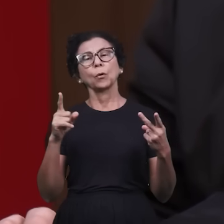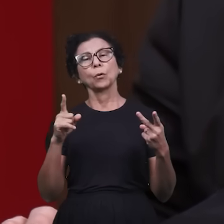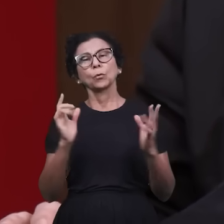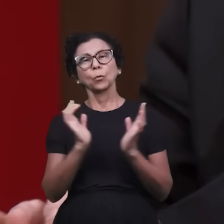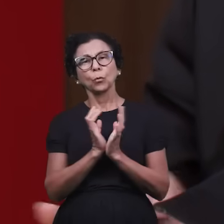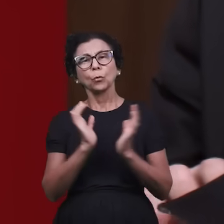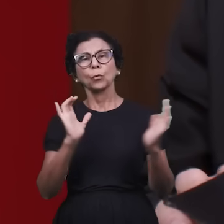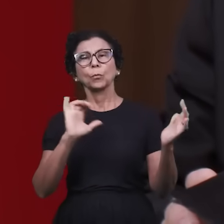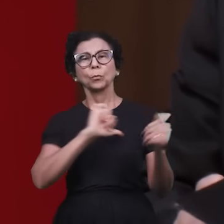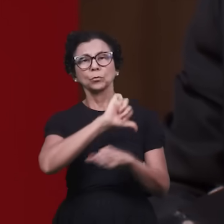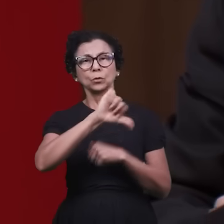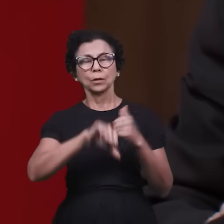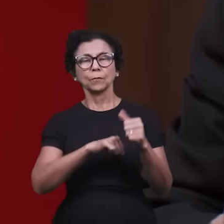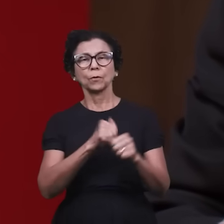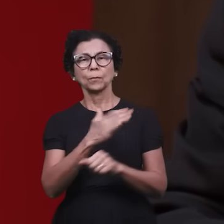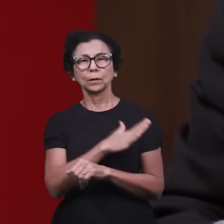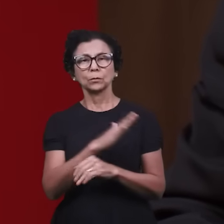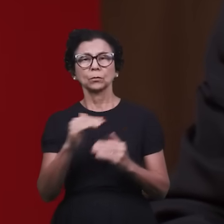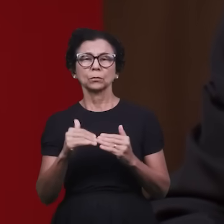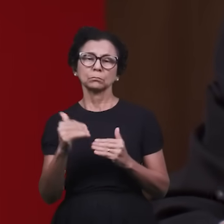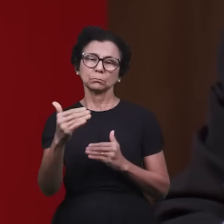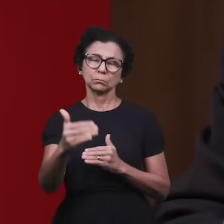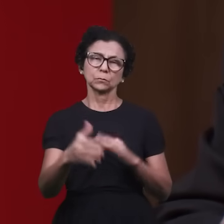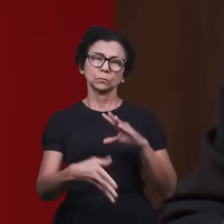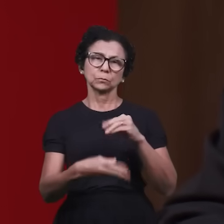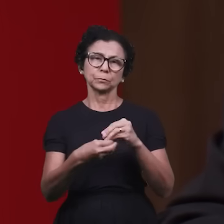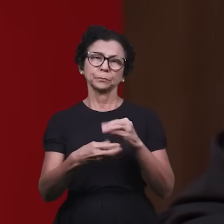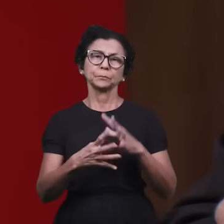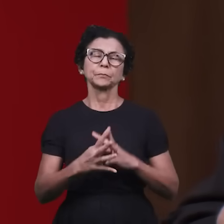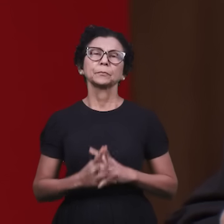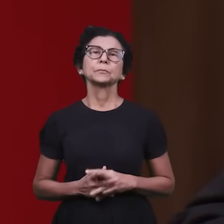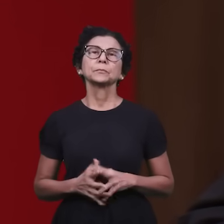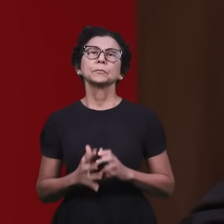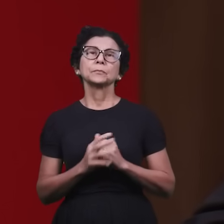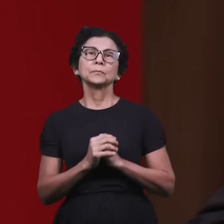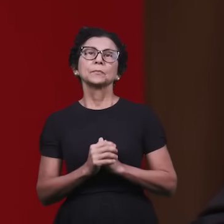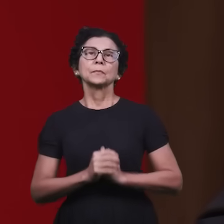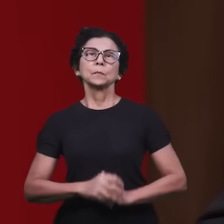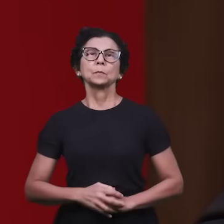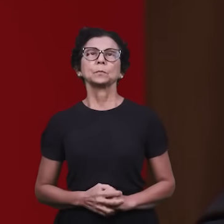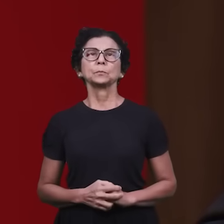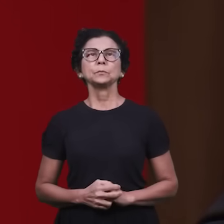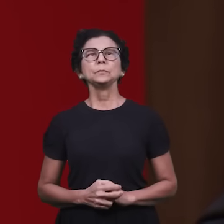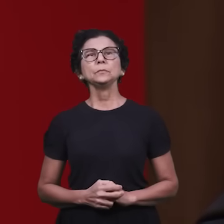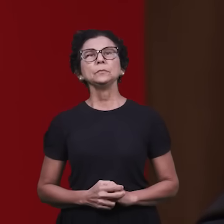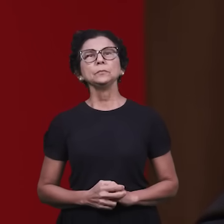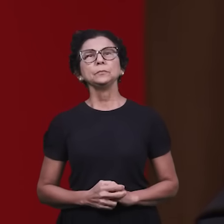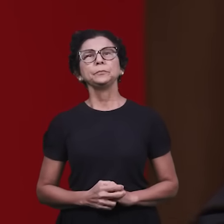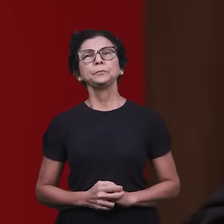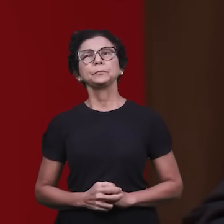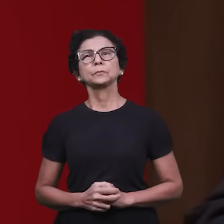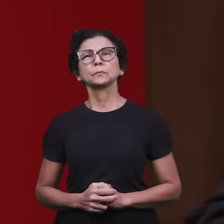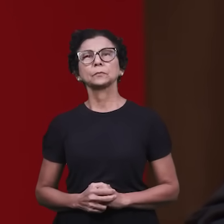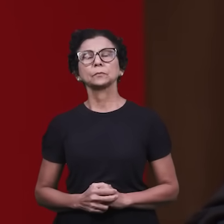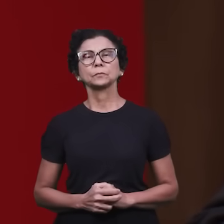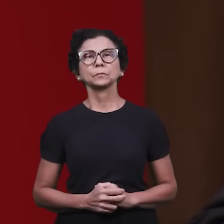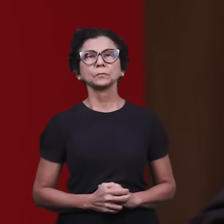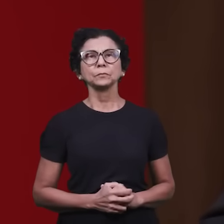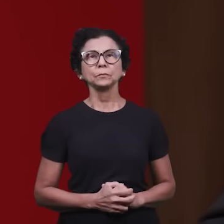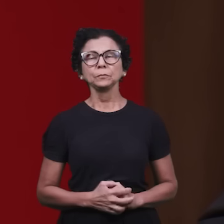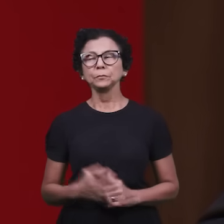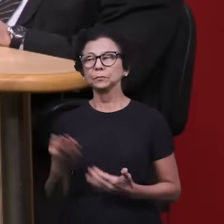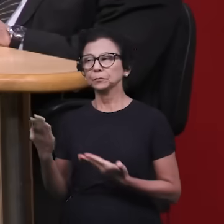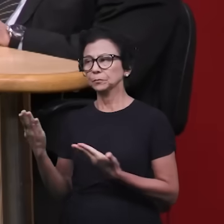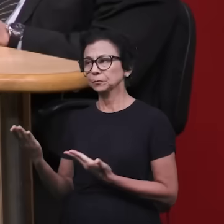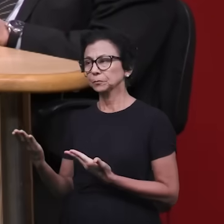os pré-reformadores, depois a reforma e depois nós vamos concluir. Amém? Nós vamos começar então dando a palavra ao